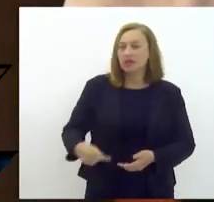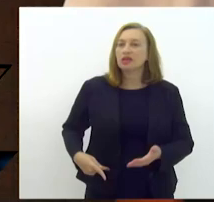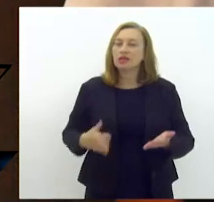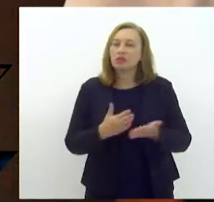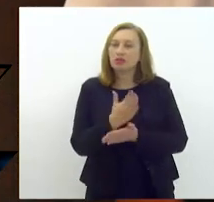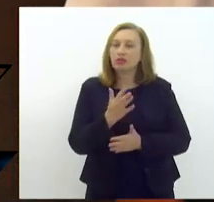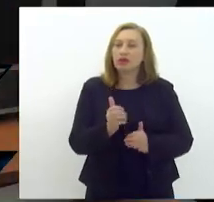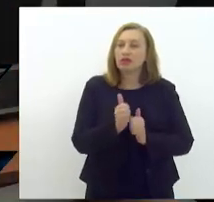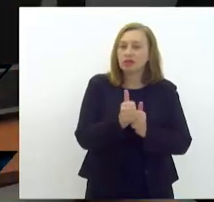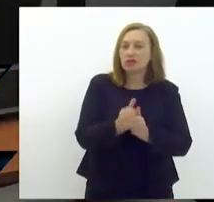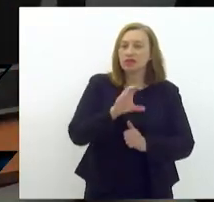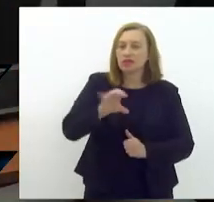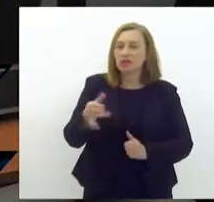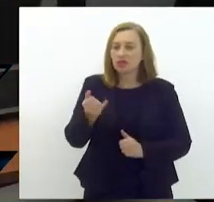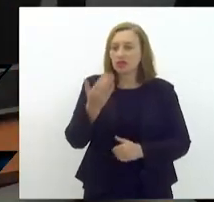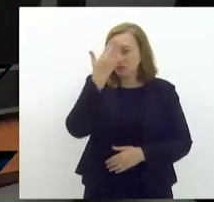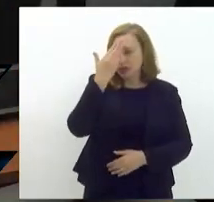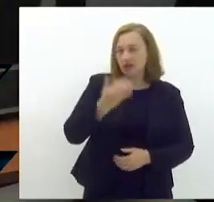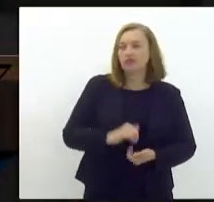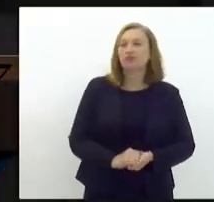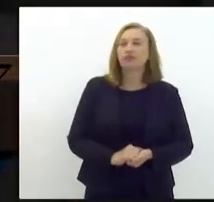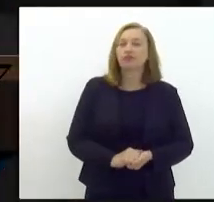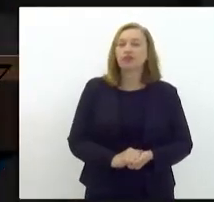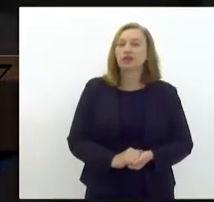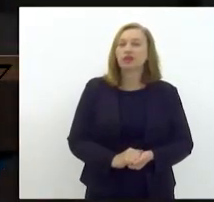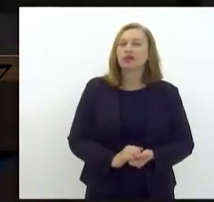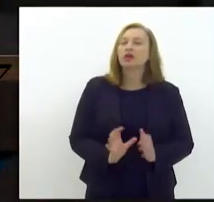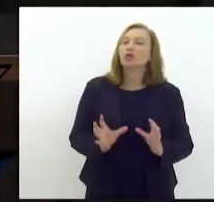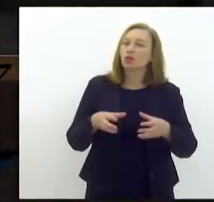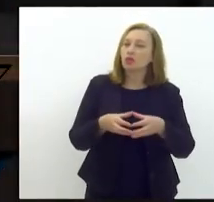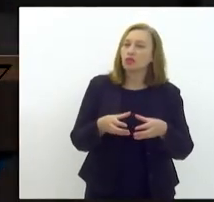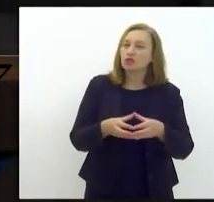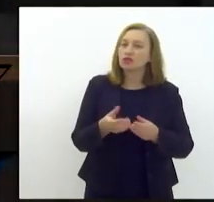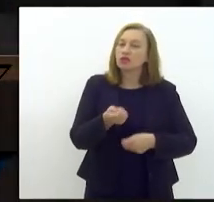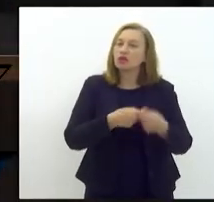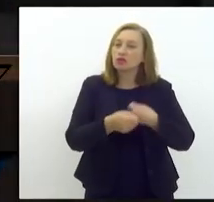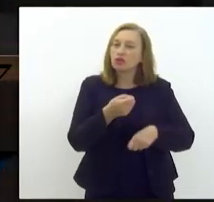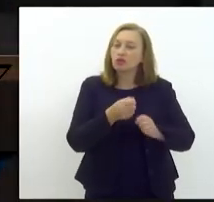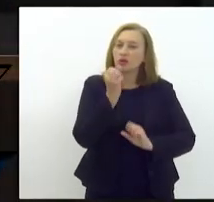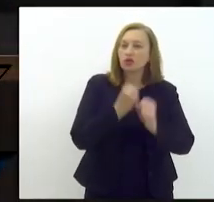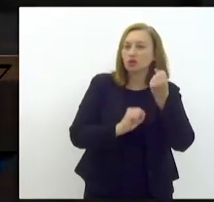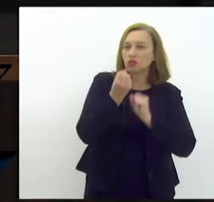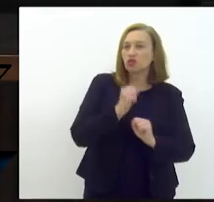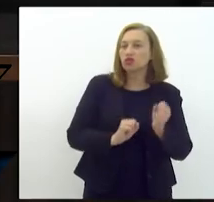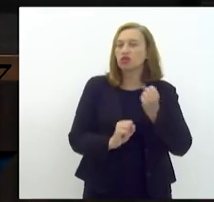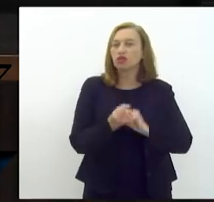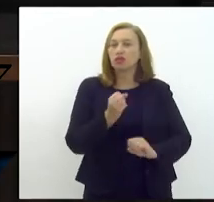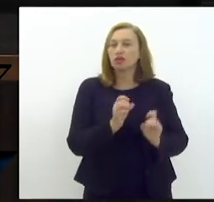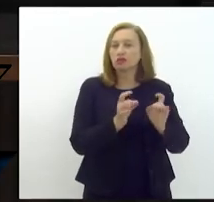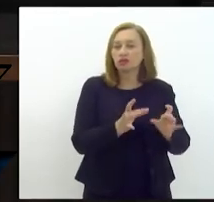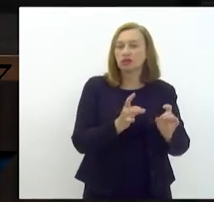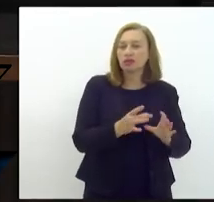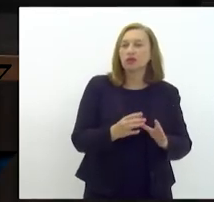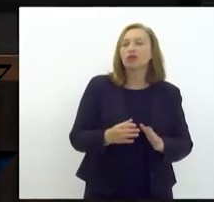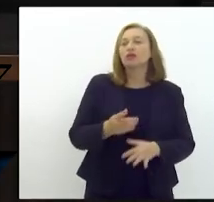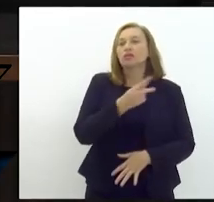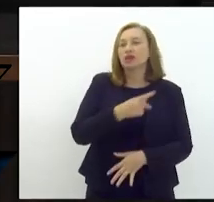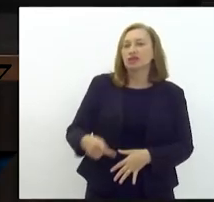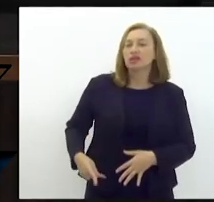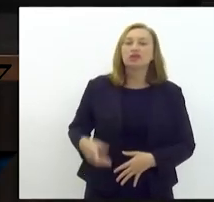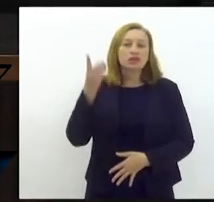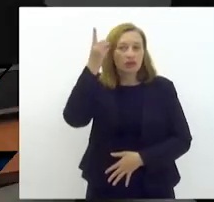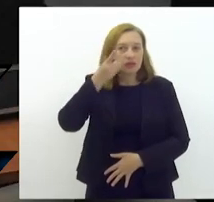seguindo a ccj Muito obrigado para emitir parecer pela comissão de economia dos comércio nosso Presidente Deputado